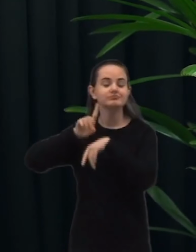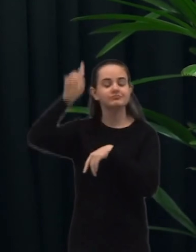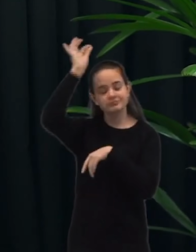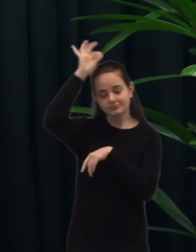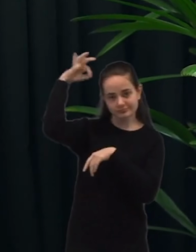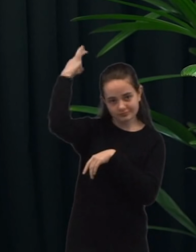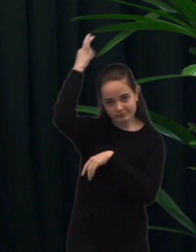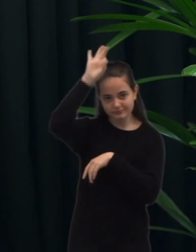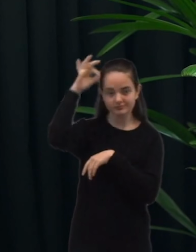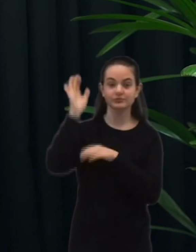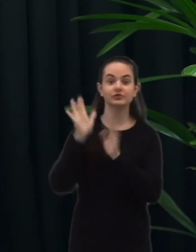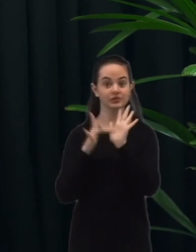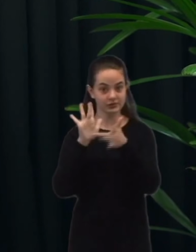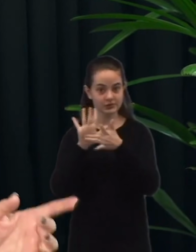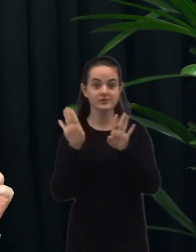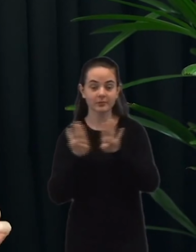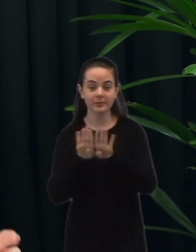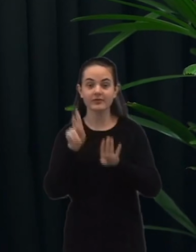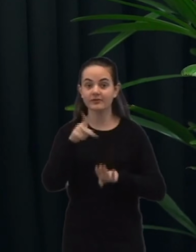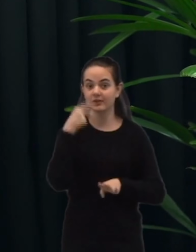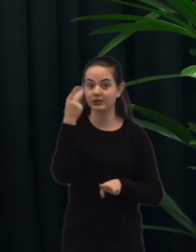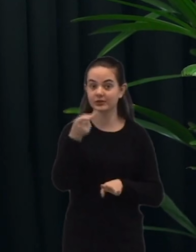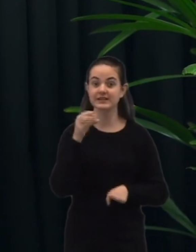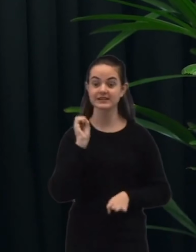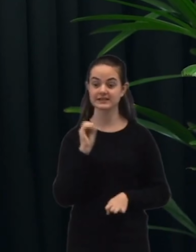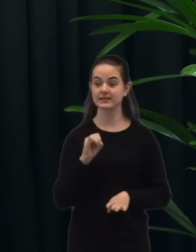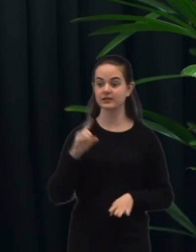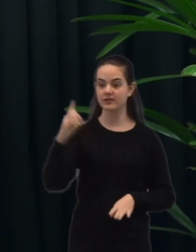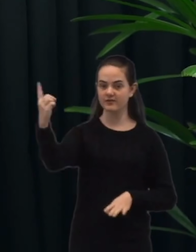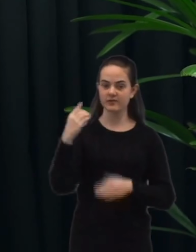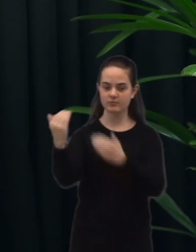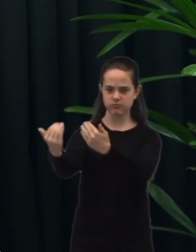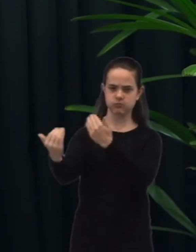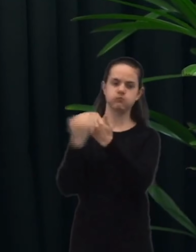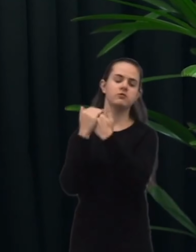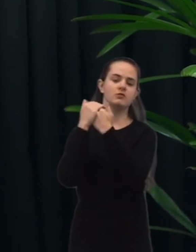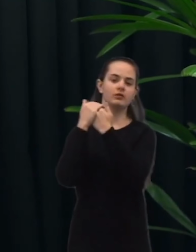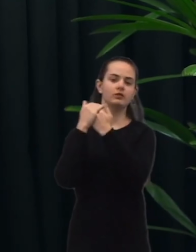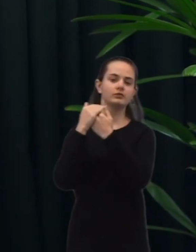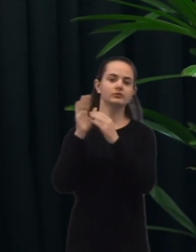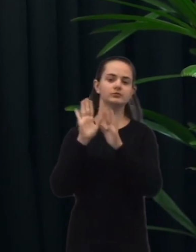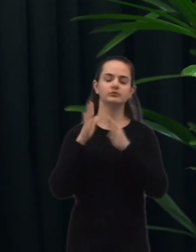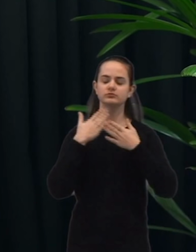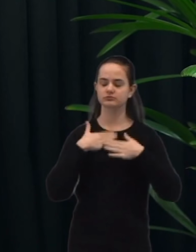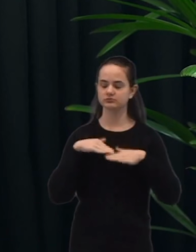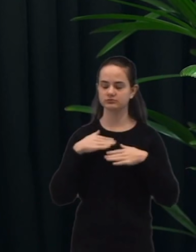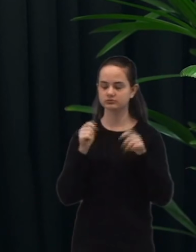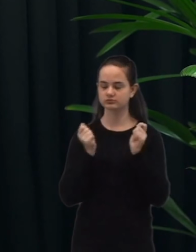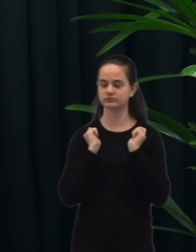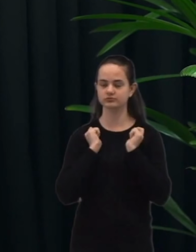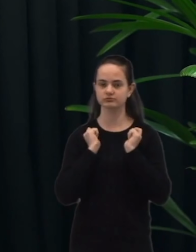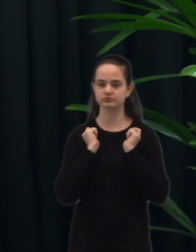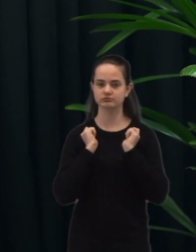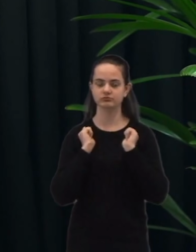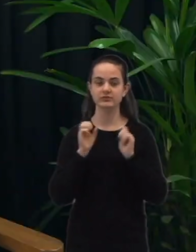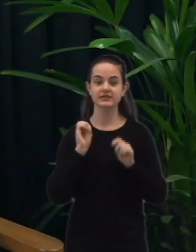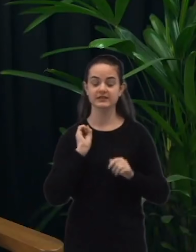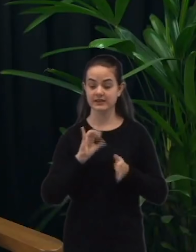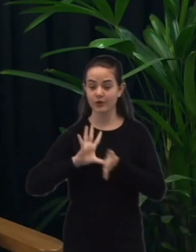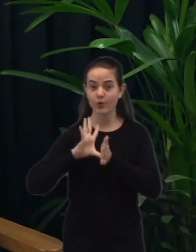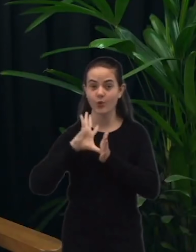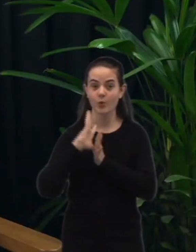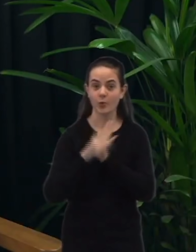nos adverte na sua palavra. Se alguém lhe ferir uma face, oferece a outra. Se alguém lhe fizer caminhar uma milha, caminhe duas.